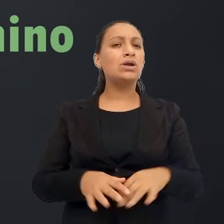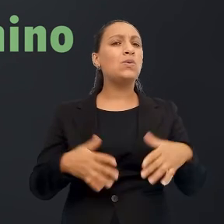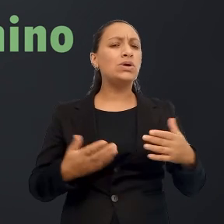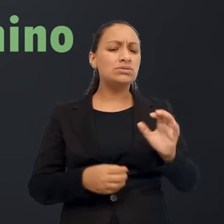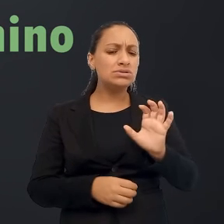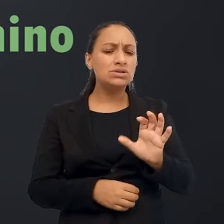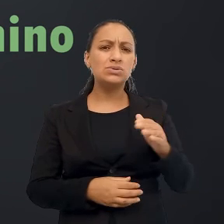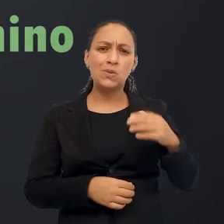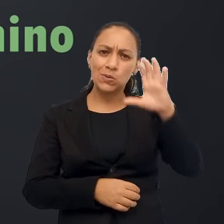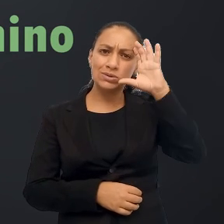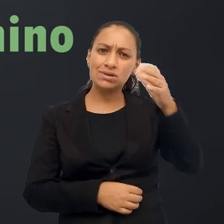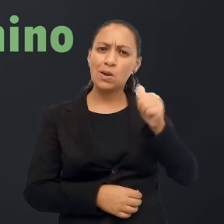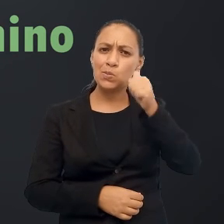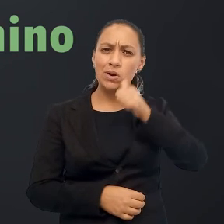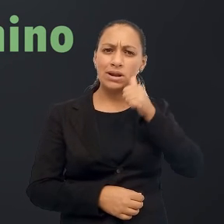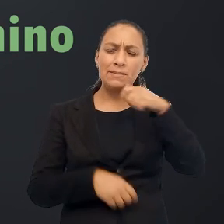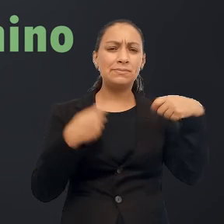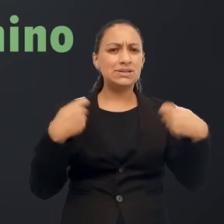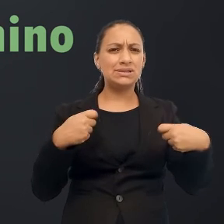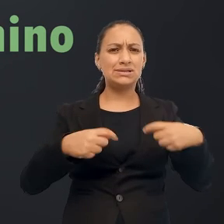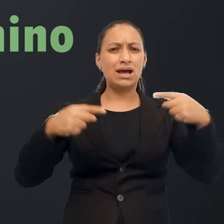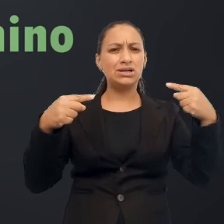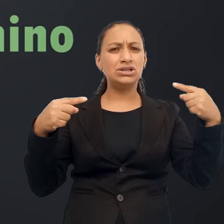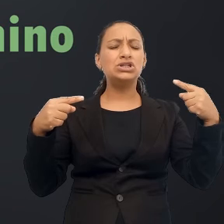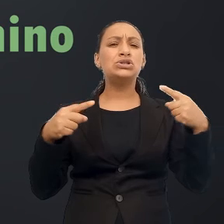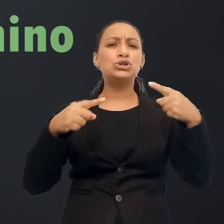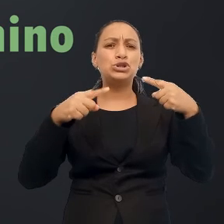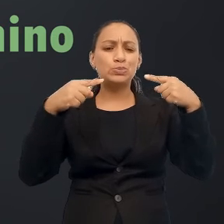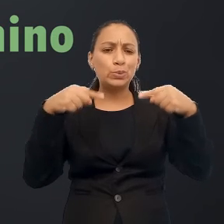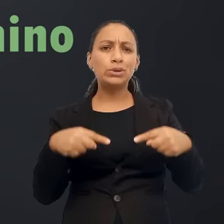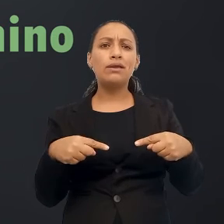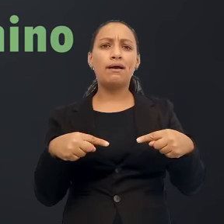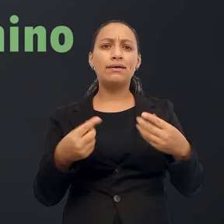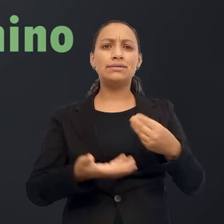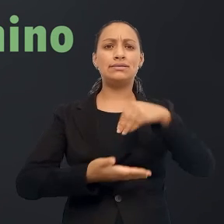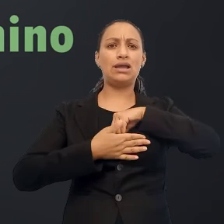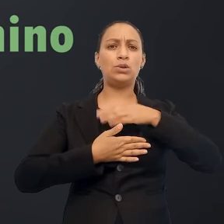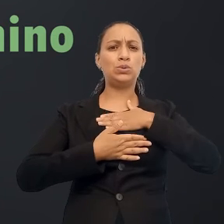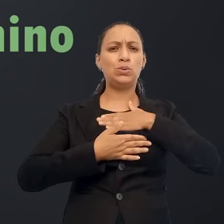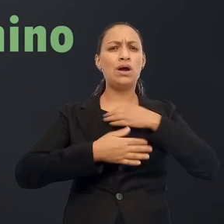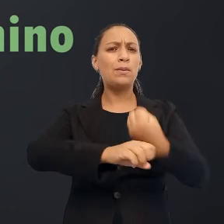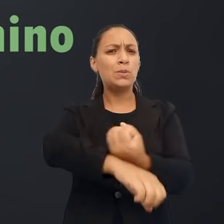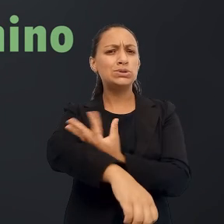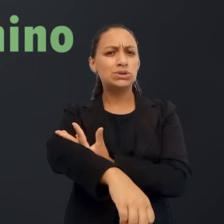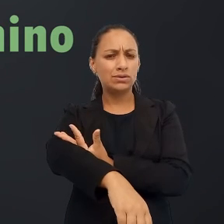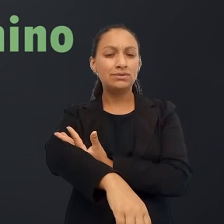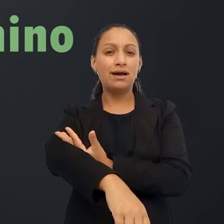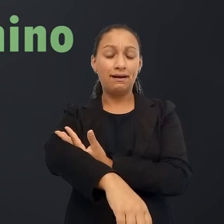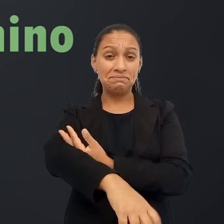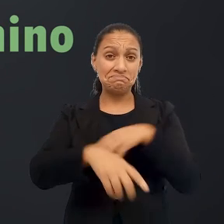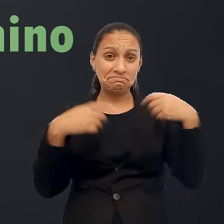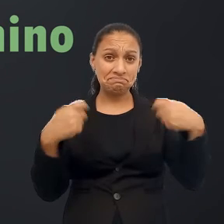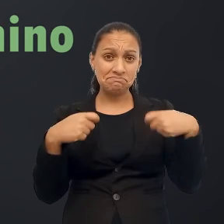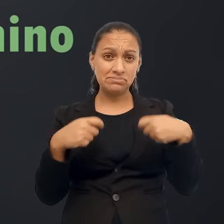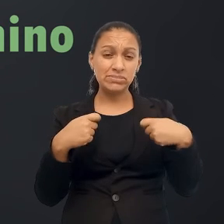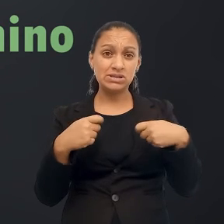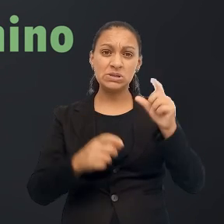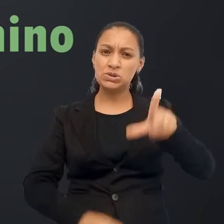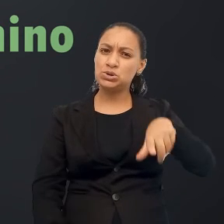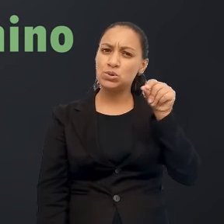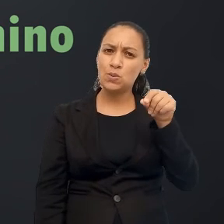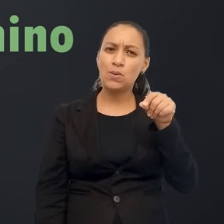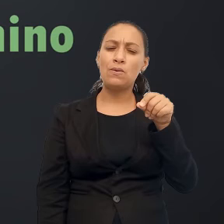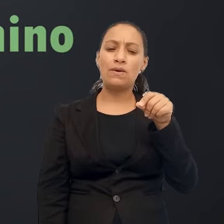acontecer, enquanto a mulher precisar disputar, né, internamente, emocionalmente, de que ela precisa